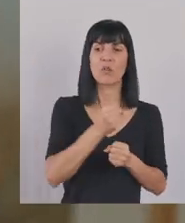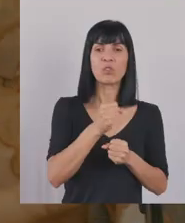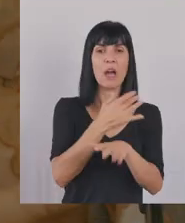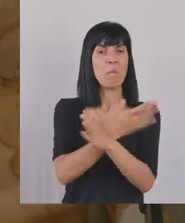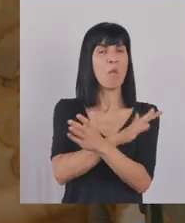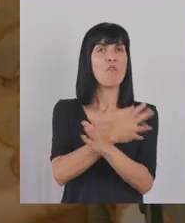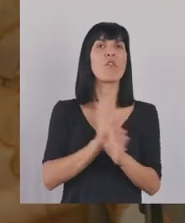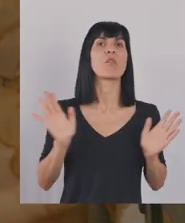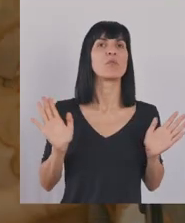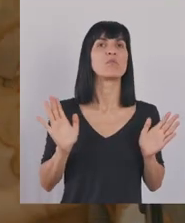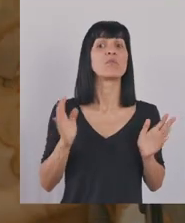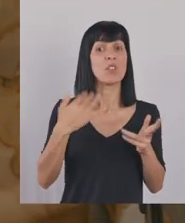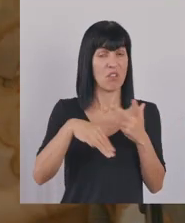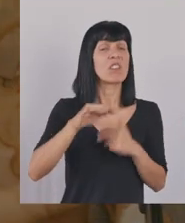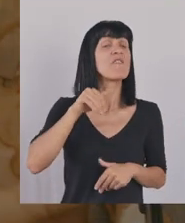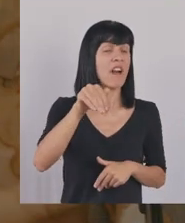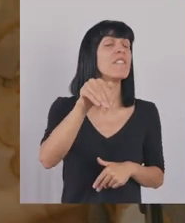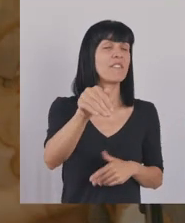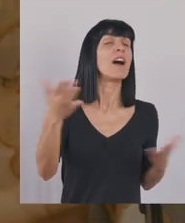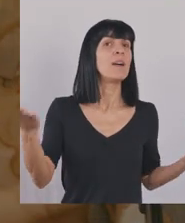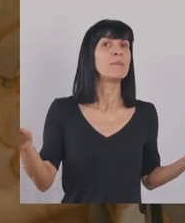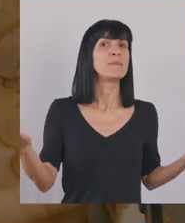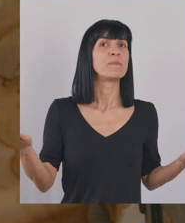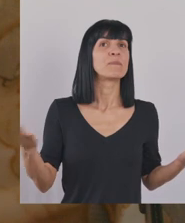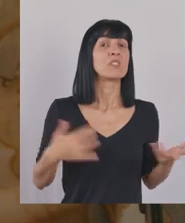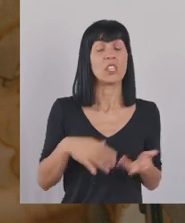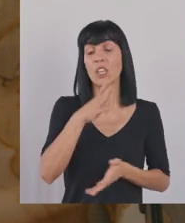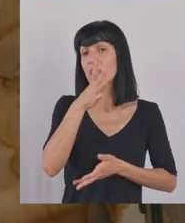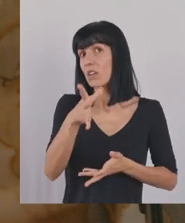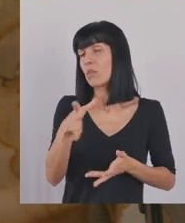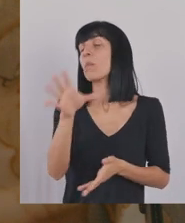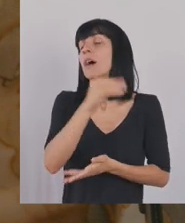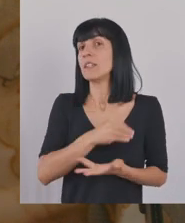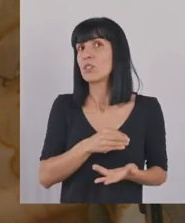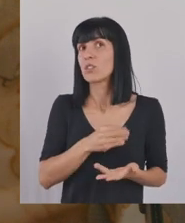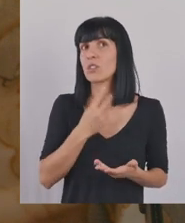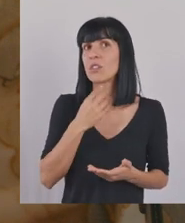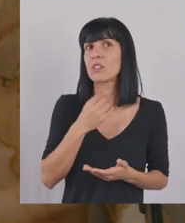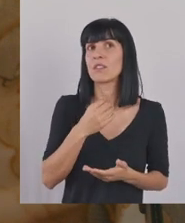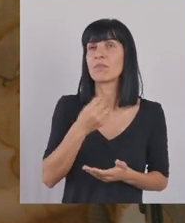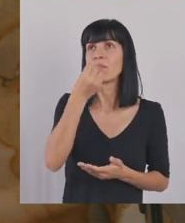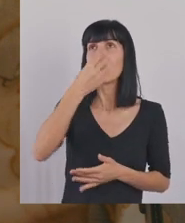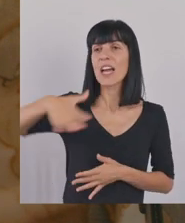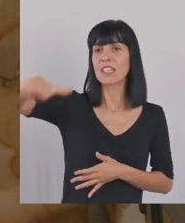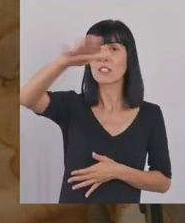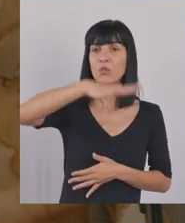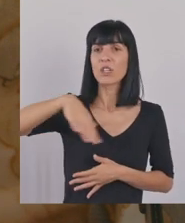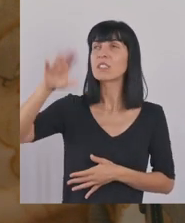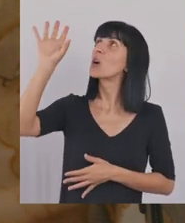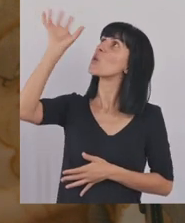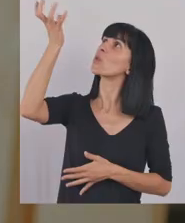lume. É o que vai acontecer aqui. E deixe-me que lhe diga uma coisa. A natureza, às vezes, também